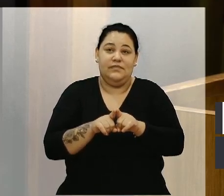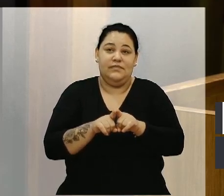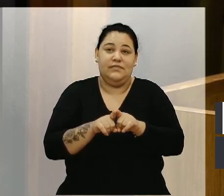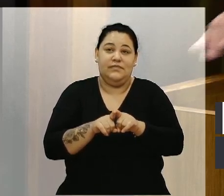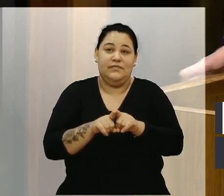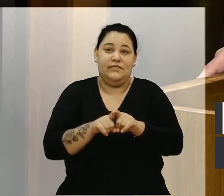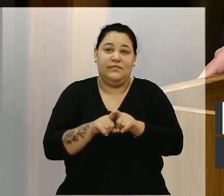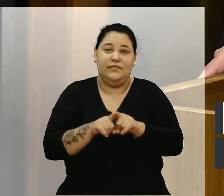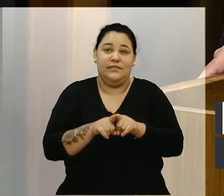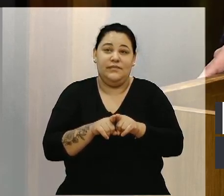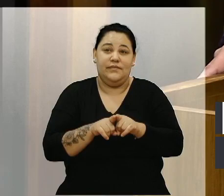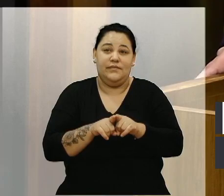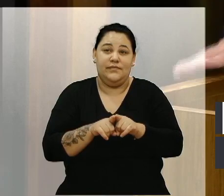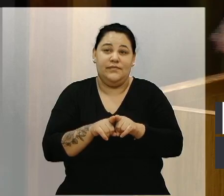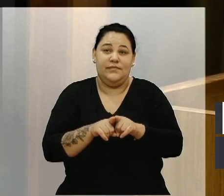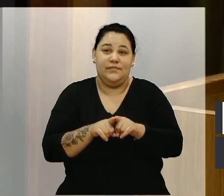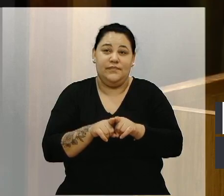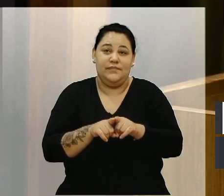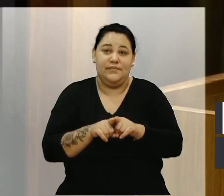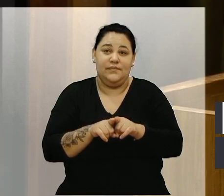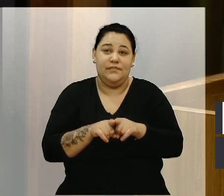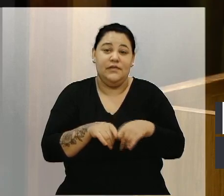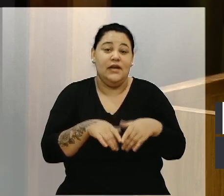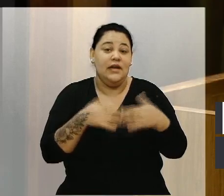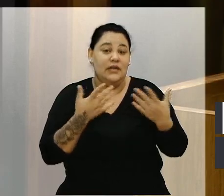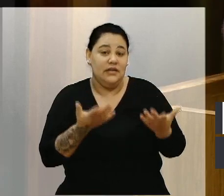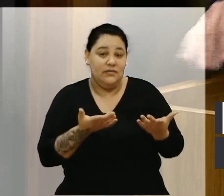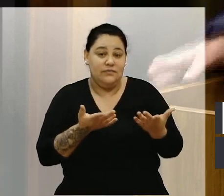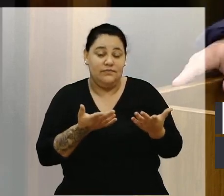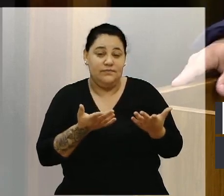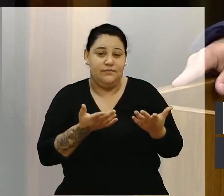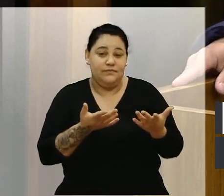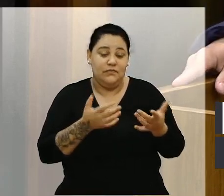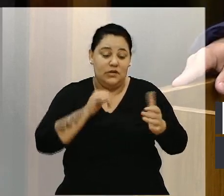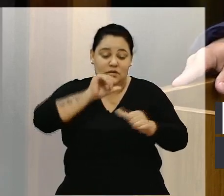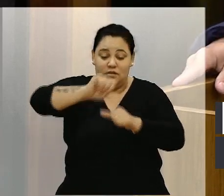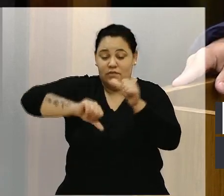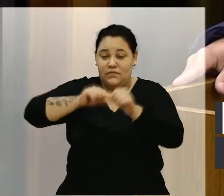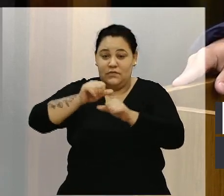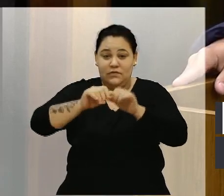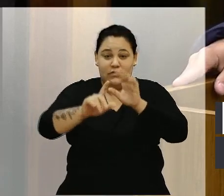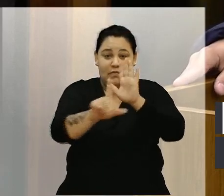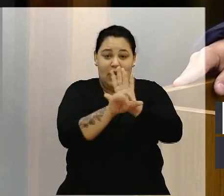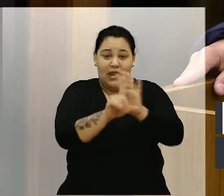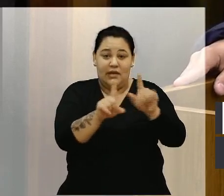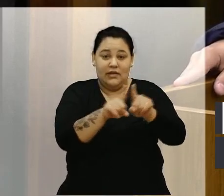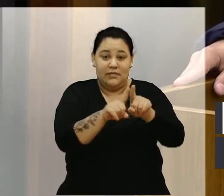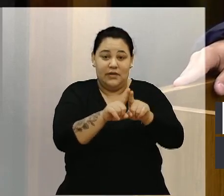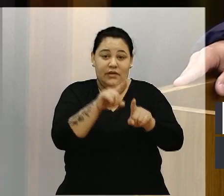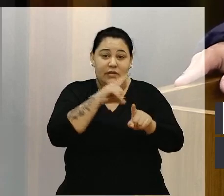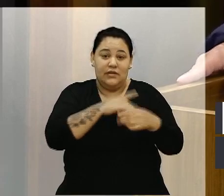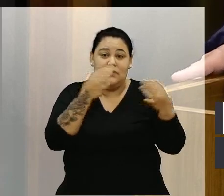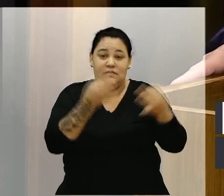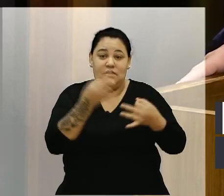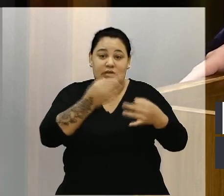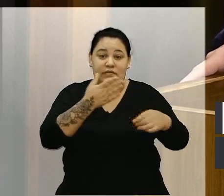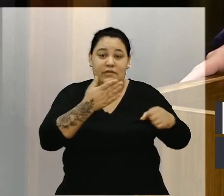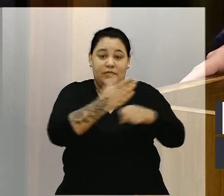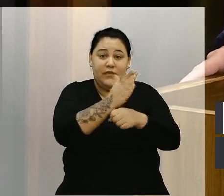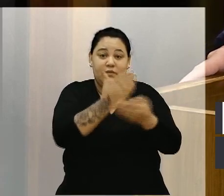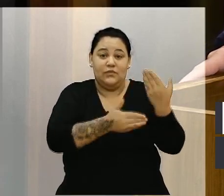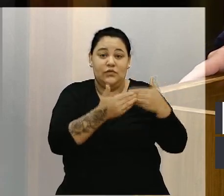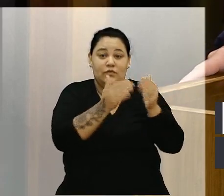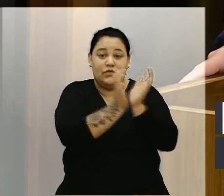aqui, se transformando numa lei a partir de então, e eu tenho certeza que será aprovado pelos